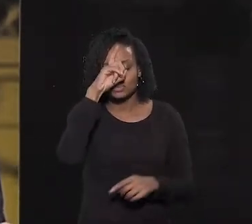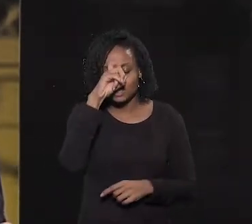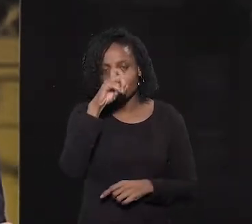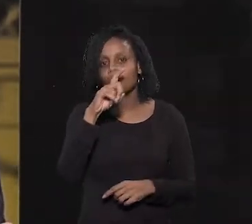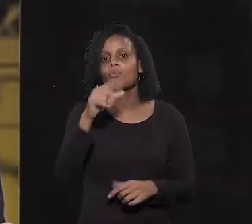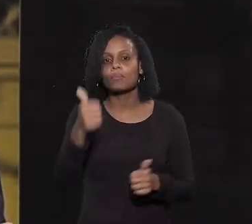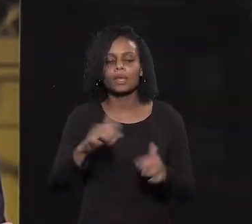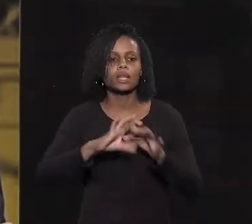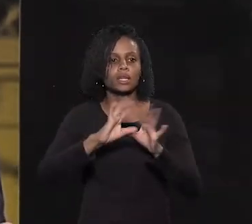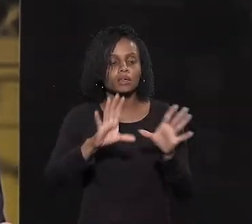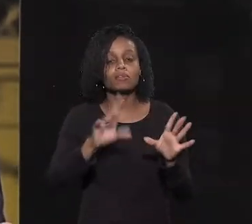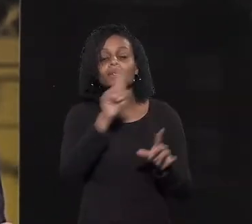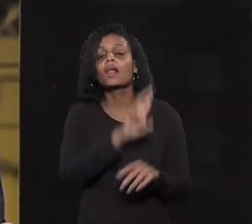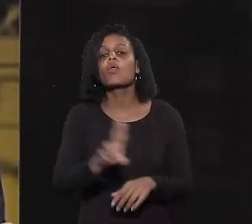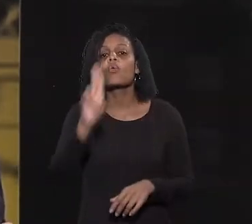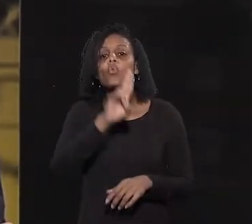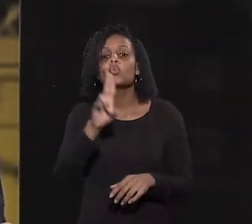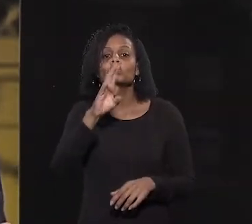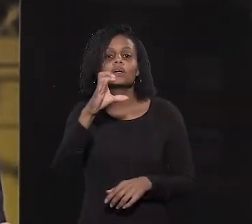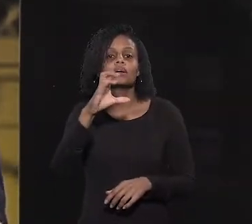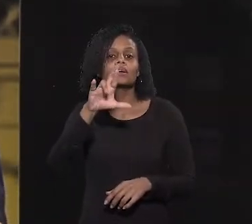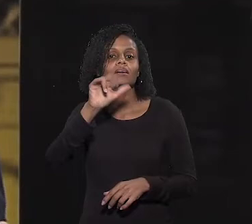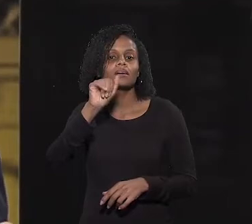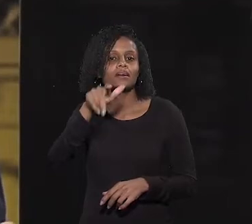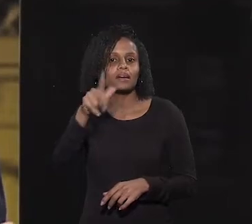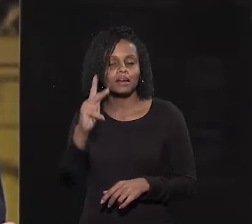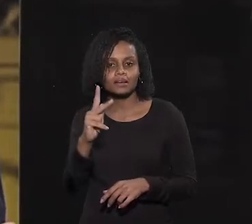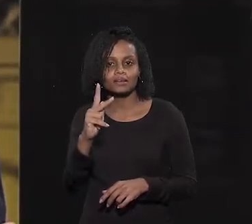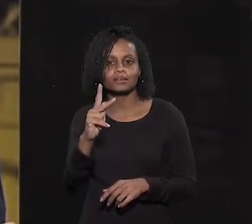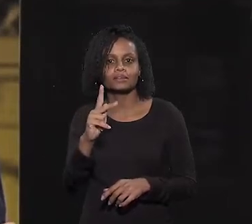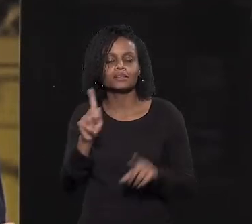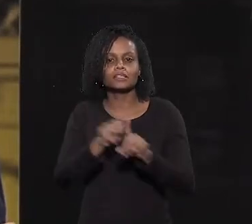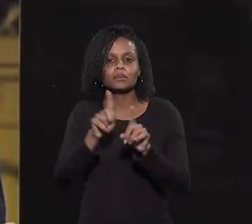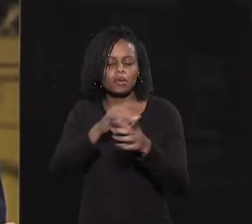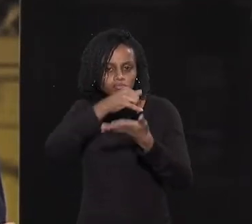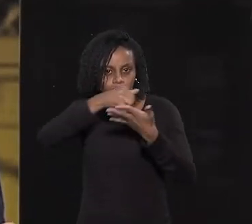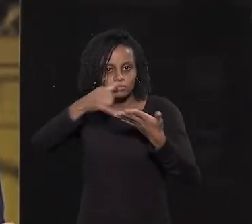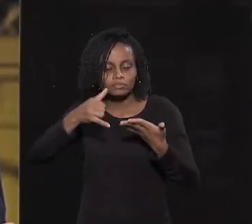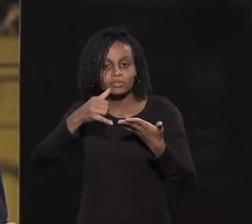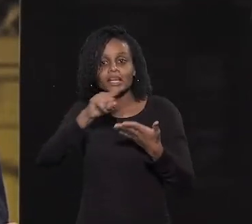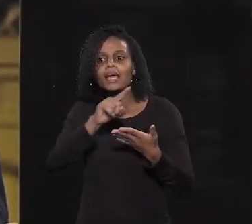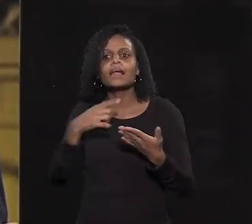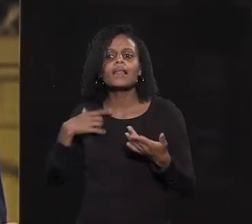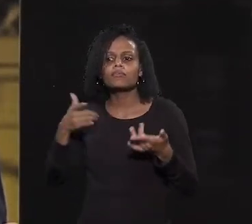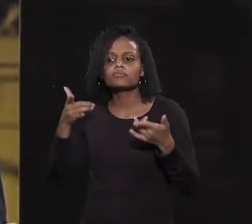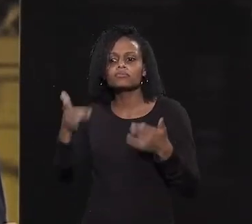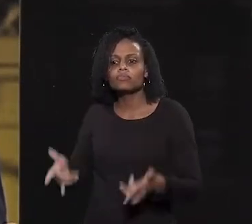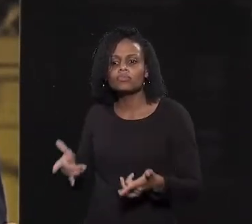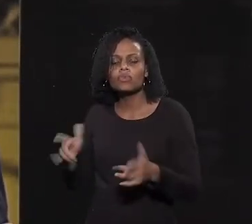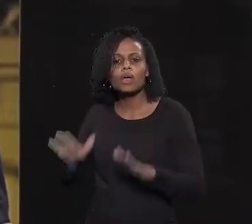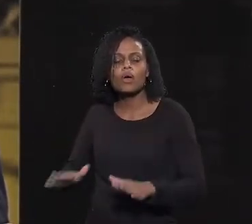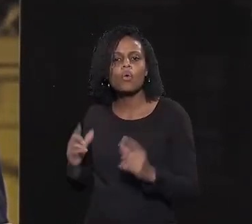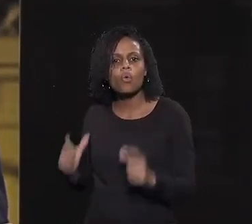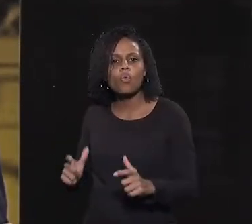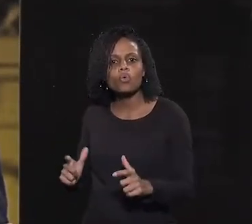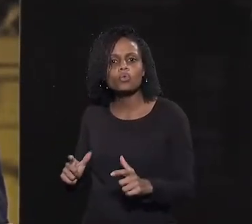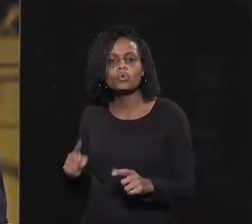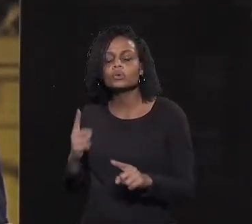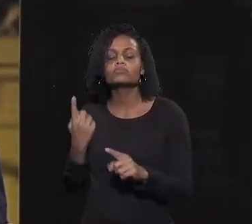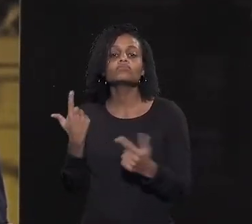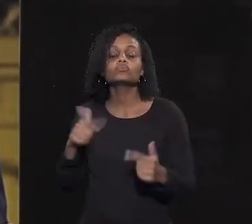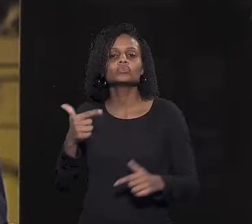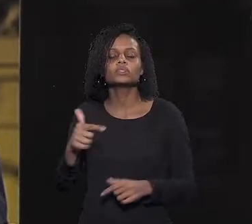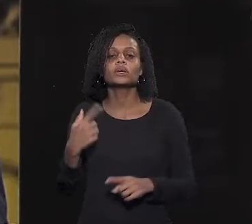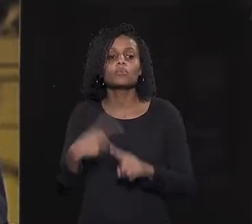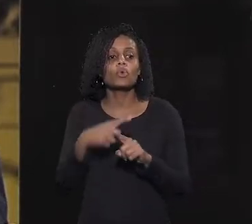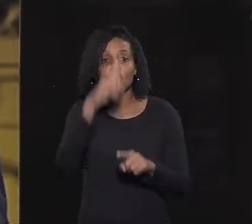era usuário de crack e de cocaína e não tinha onde ficar. E ela foi para uma comunidade terapêutica, porque o hospital público